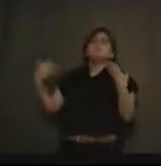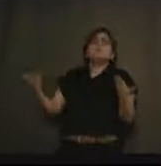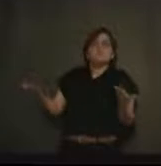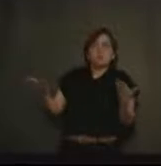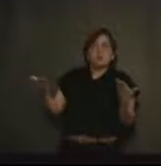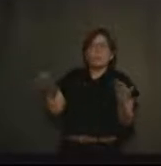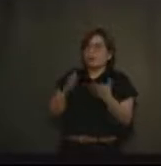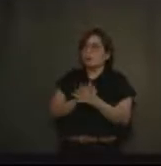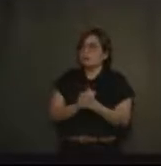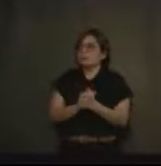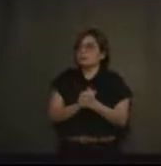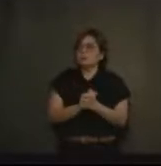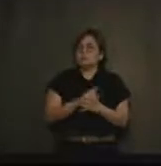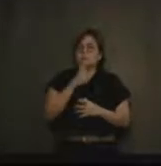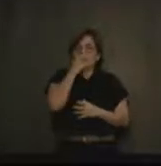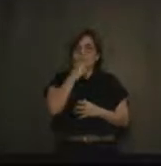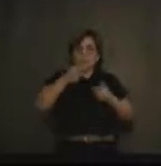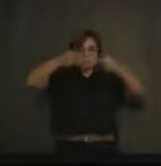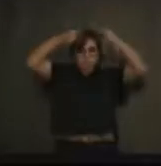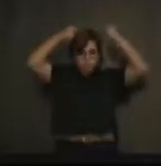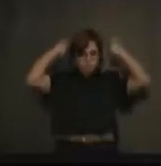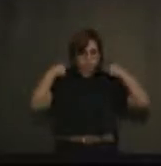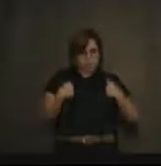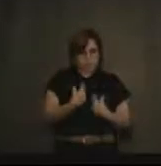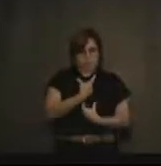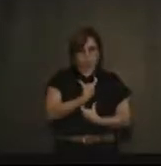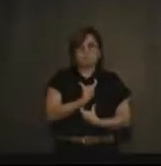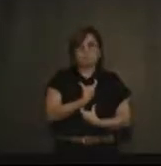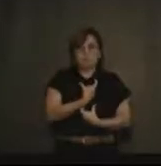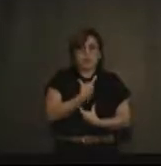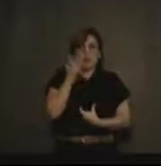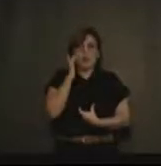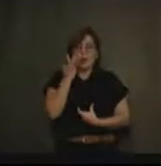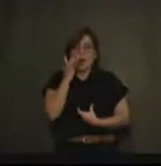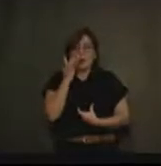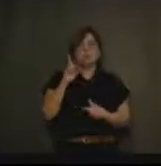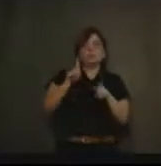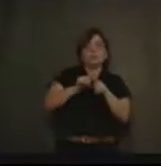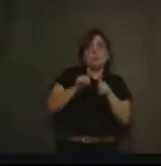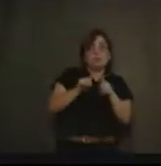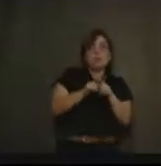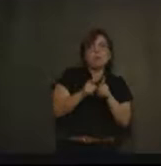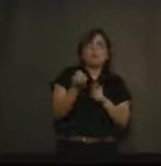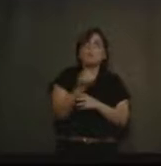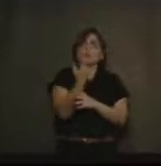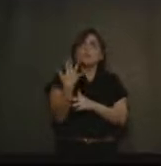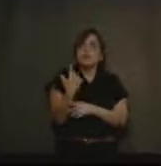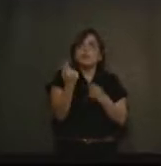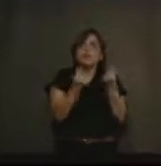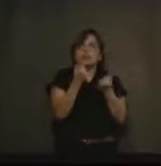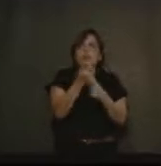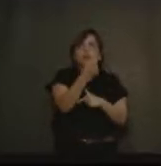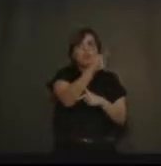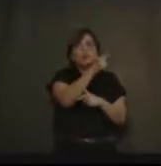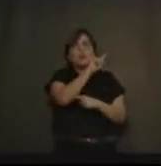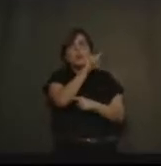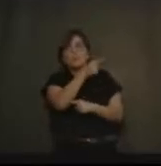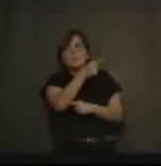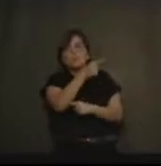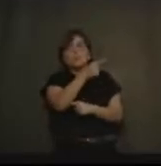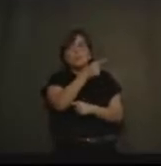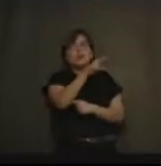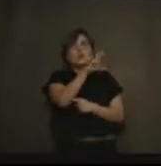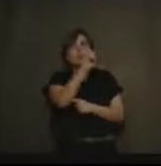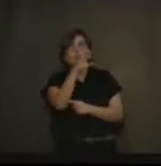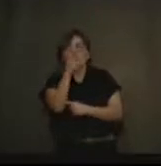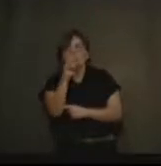de uma medalha de ouro e 2.500 coroas suecas, que era o equivalente à época, mais ou menos, a 4 meses